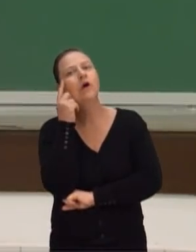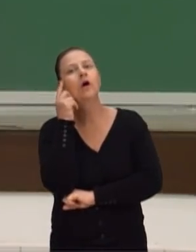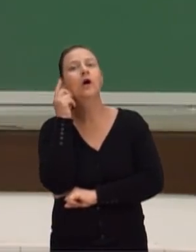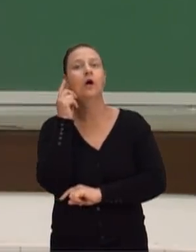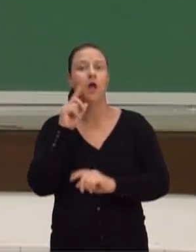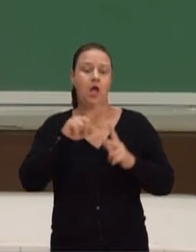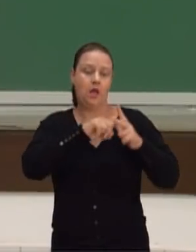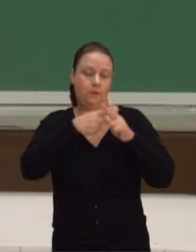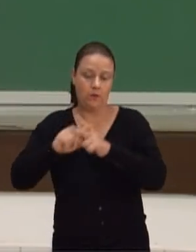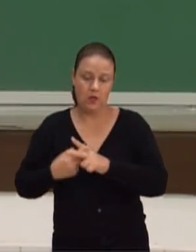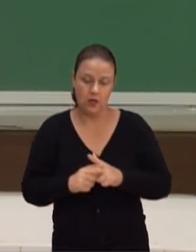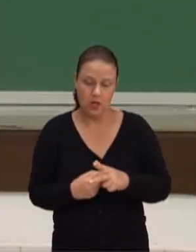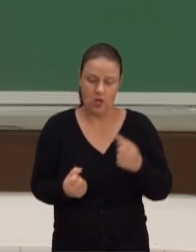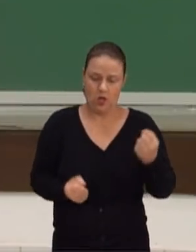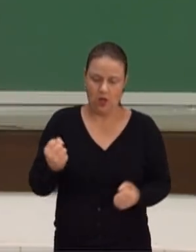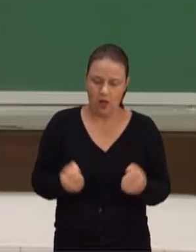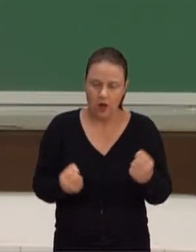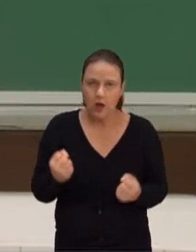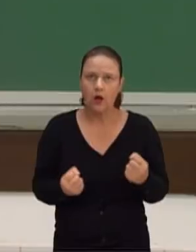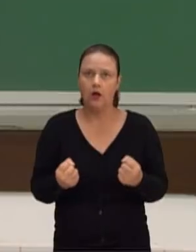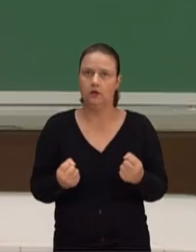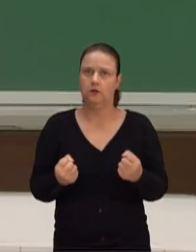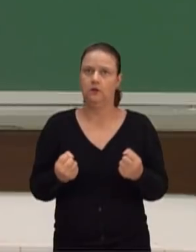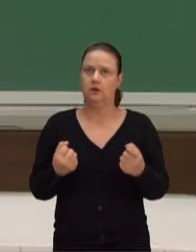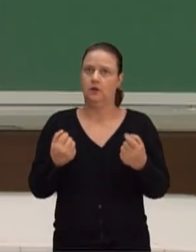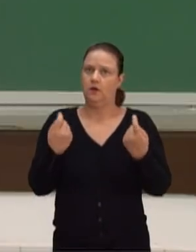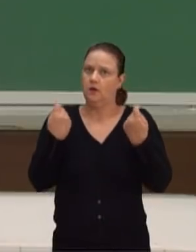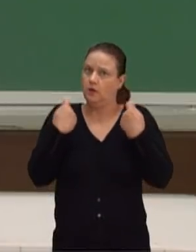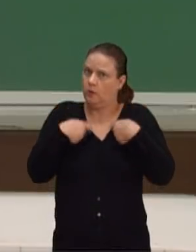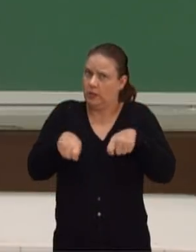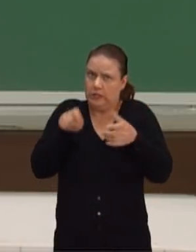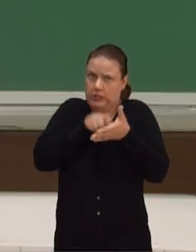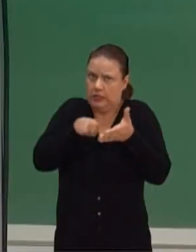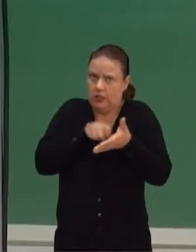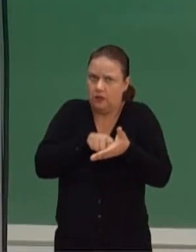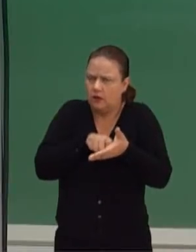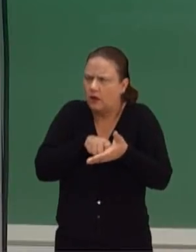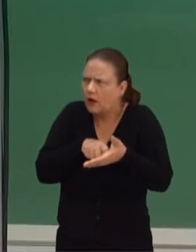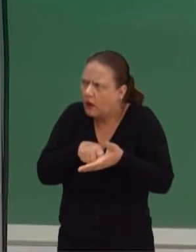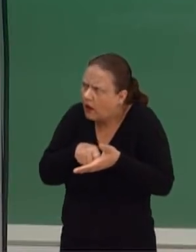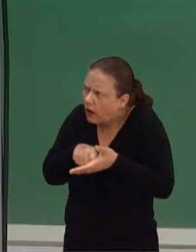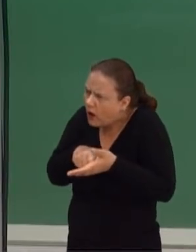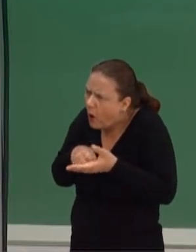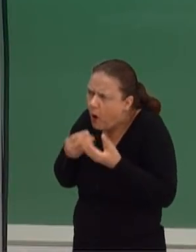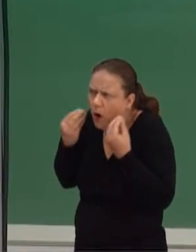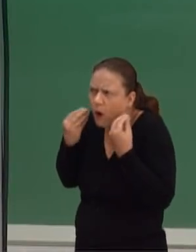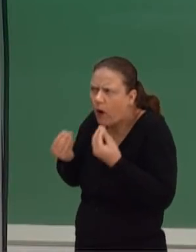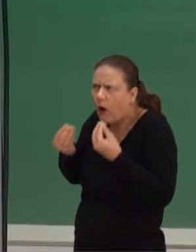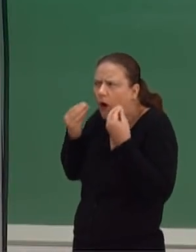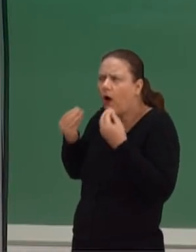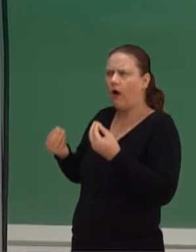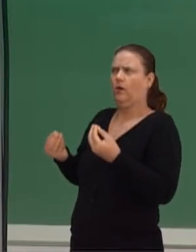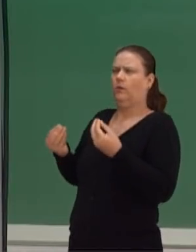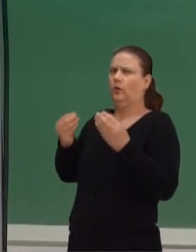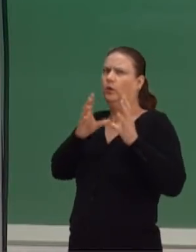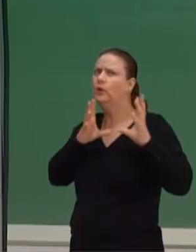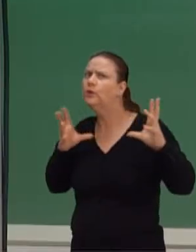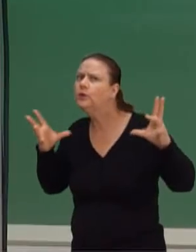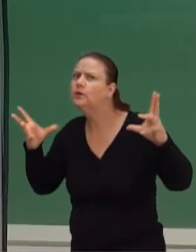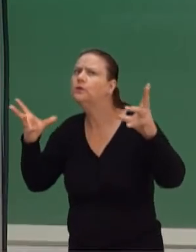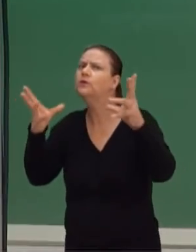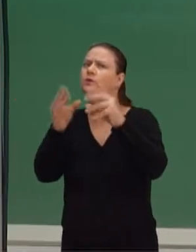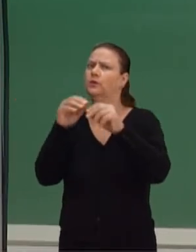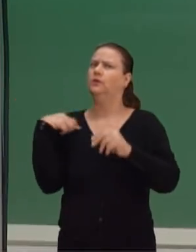um mecânico de automóveis. Não precisa ler. Oi? Não precisa, todos nós